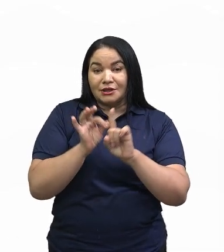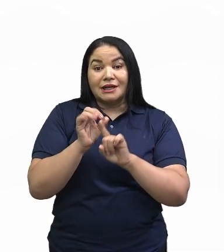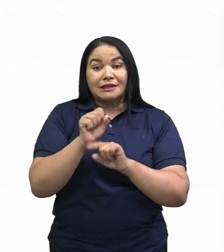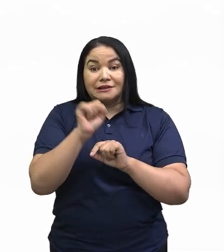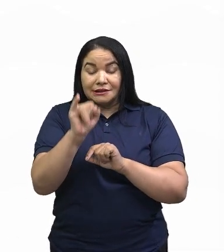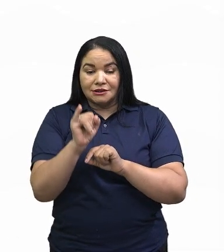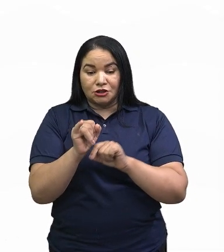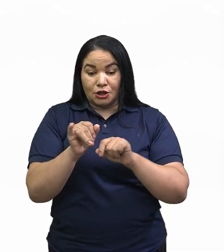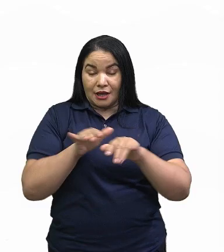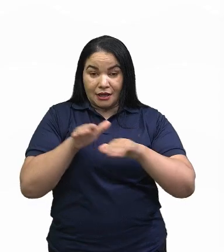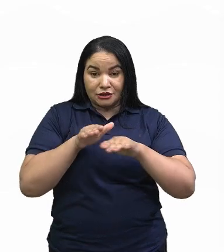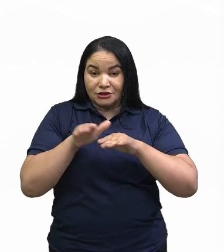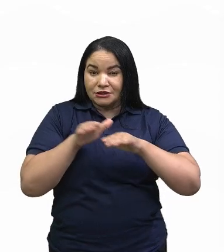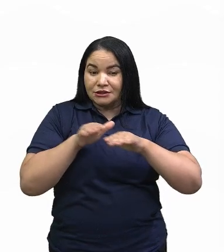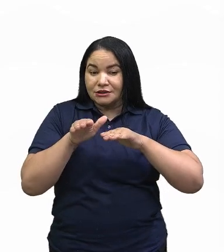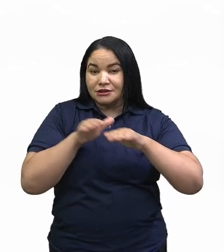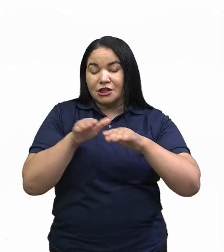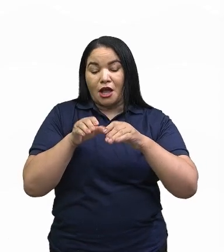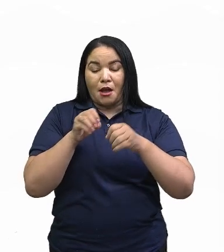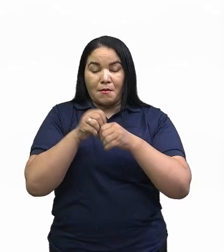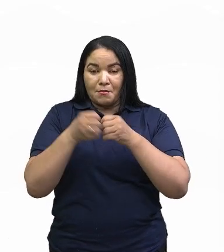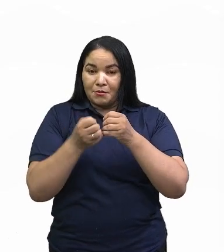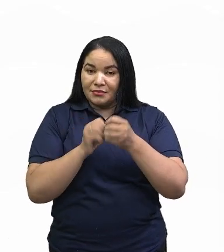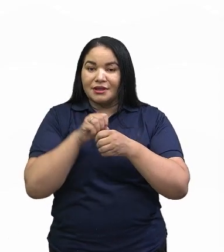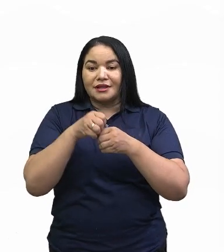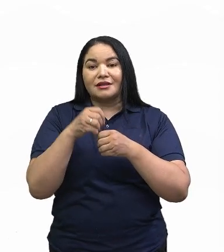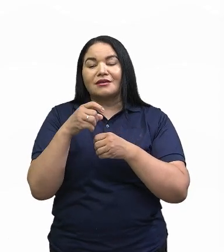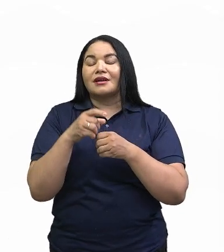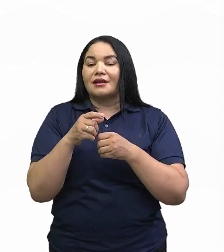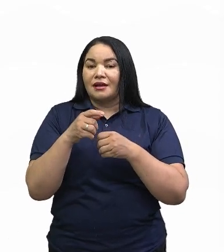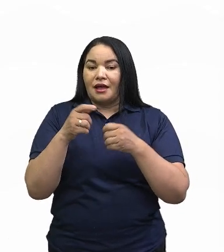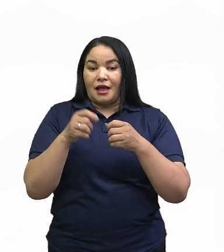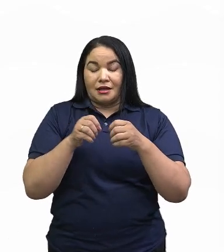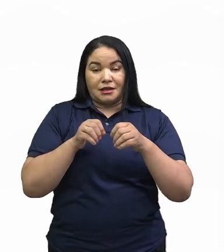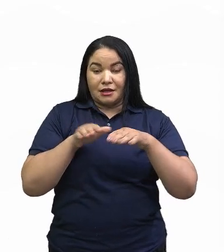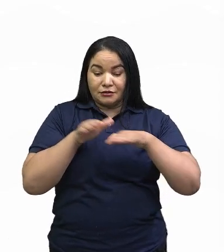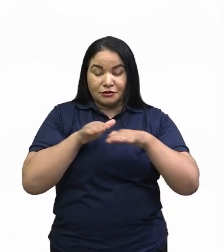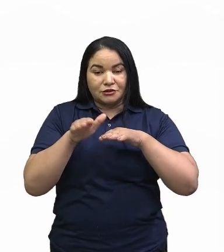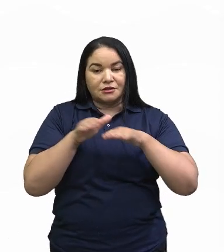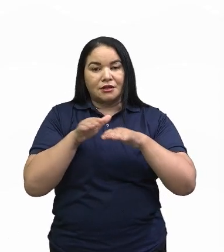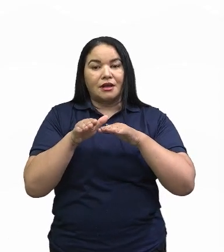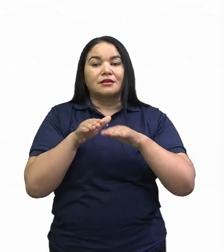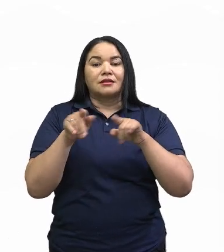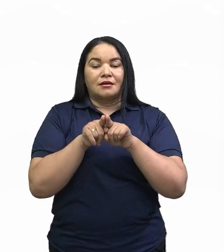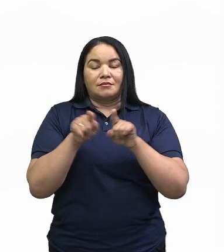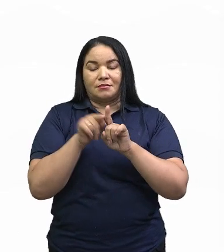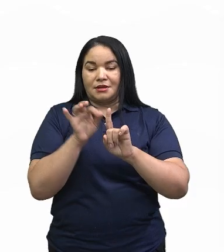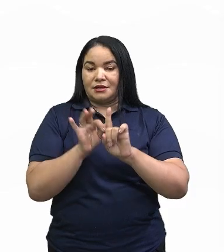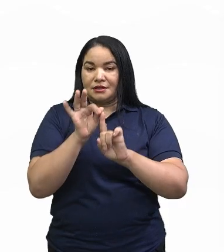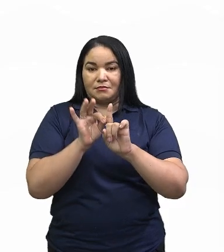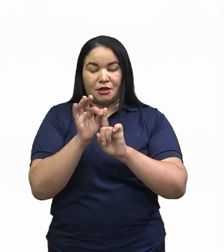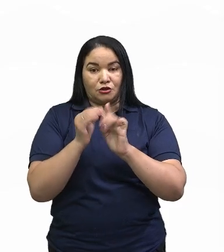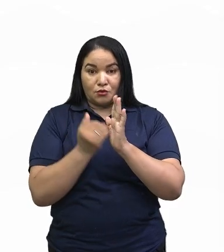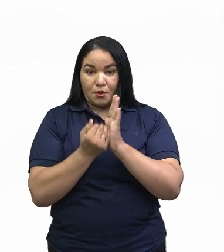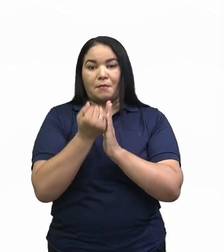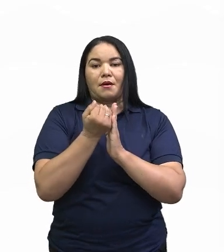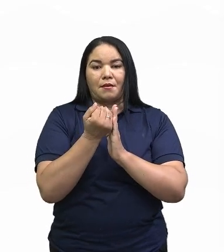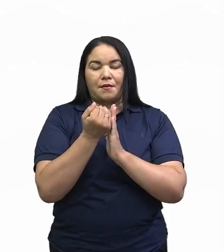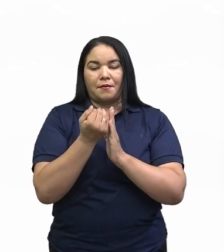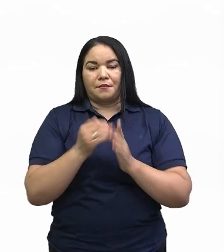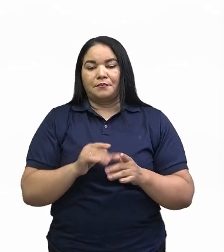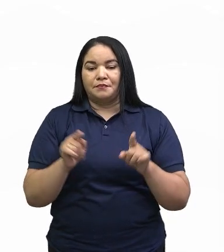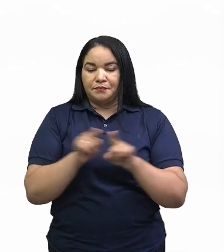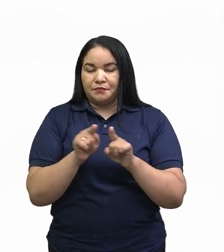agitadas essas moléculas estiverem, maior será a sua temperatura. Então, não